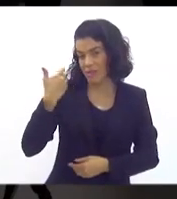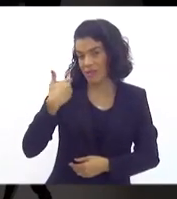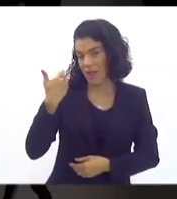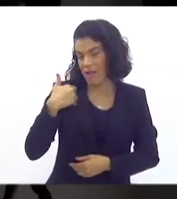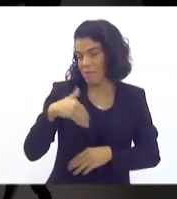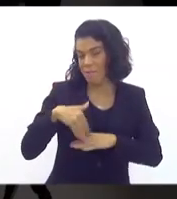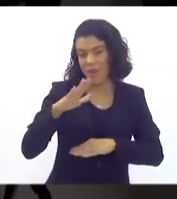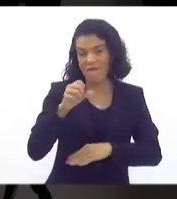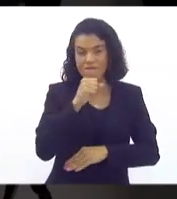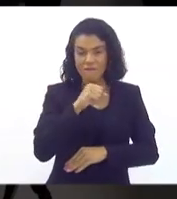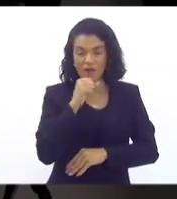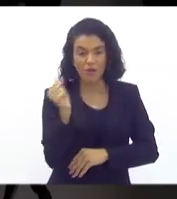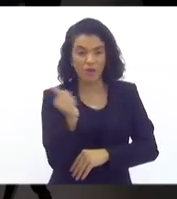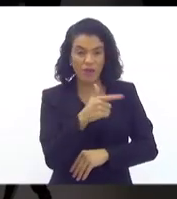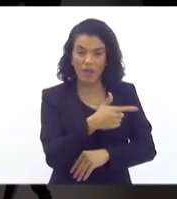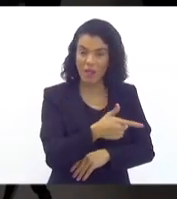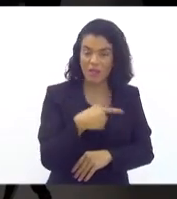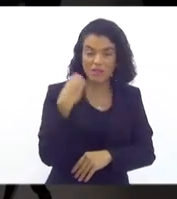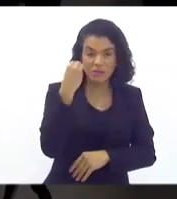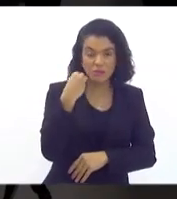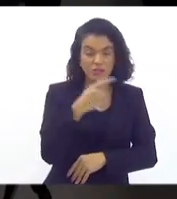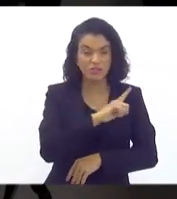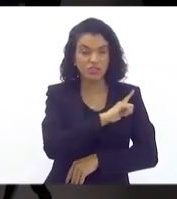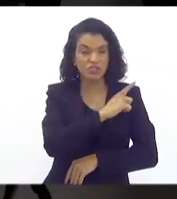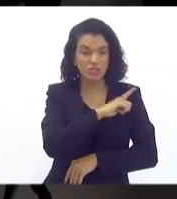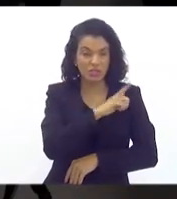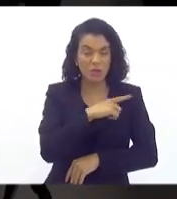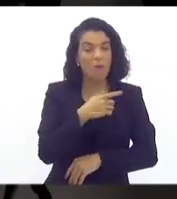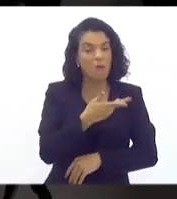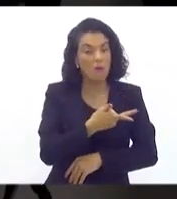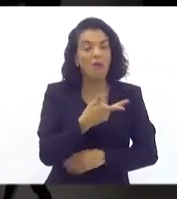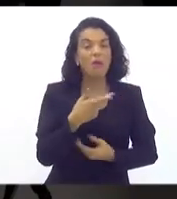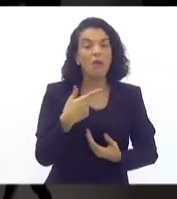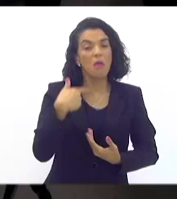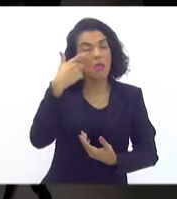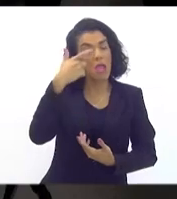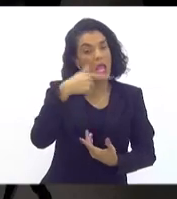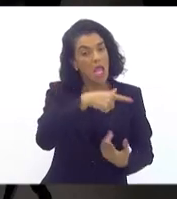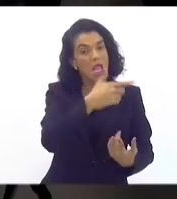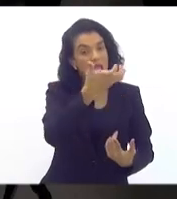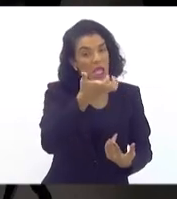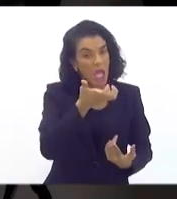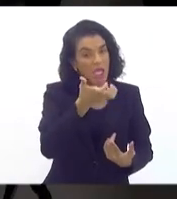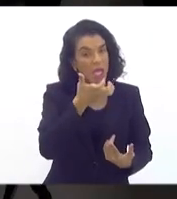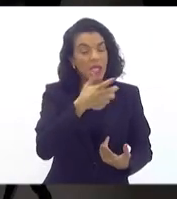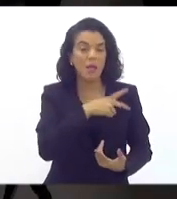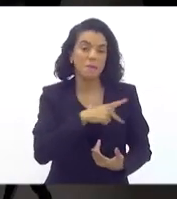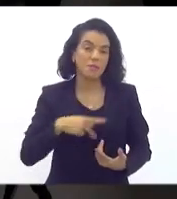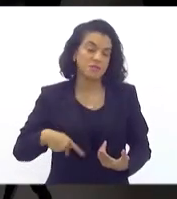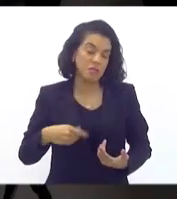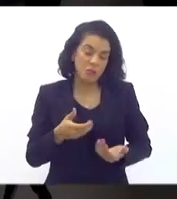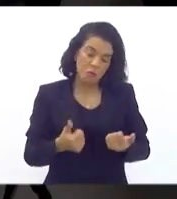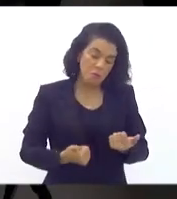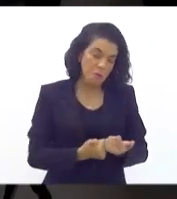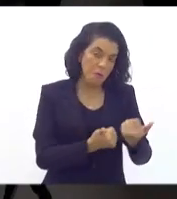do que ele pela experiência de gestão fez questão de ser presidente eu apoiei e junto com outros companheiros